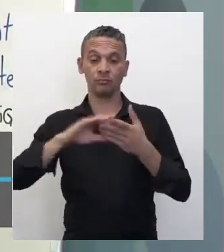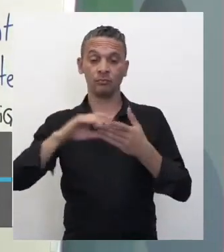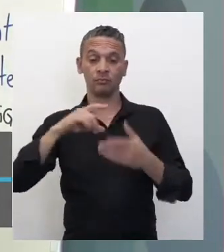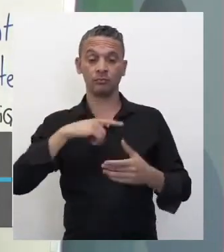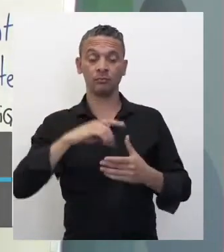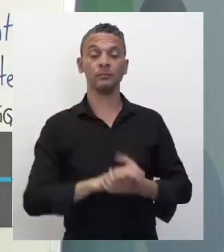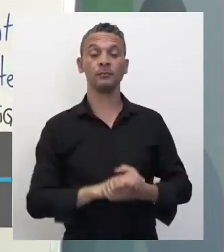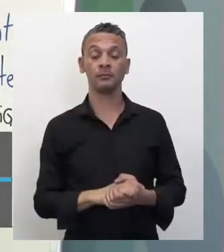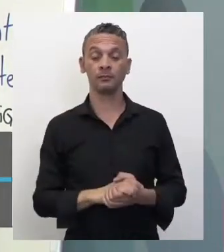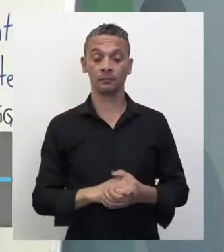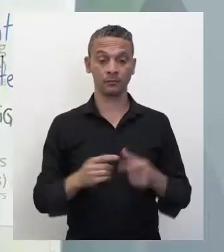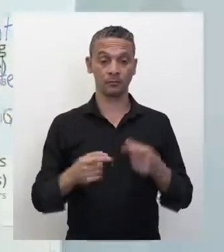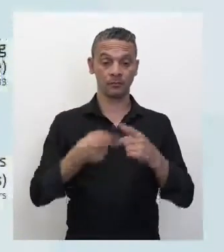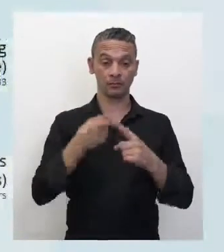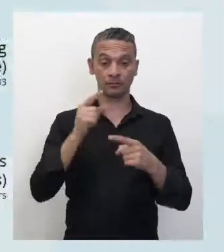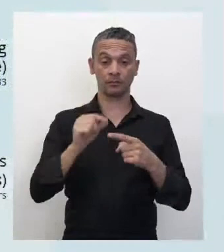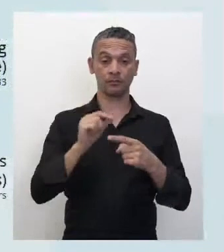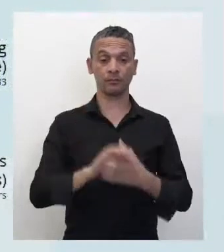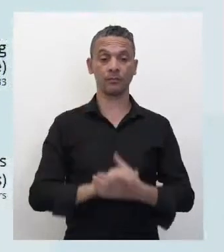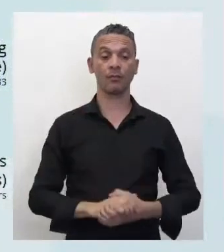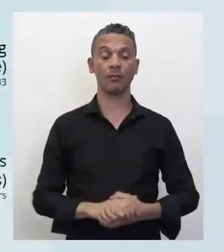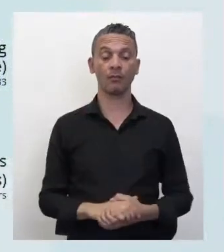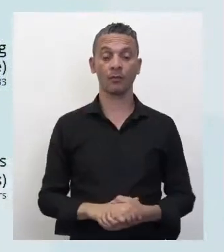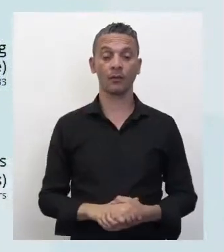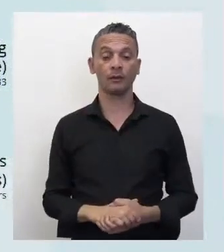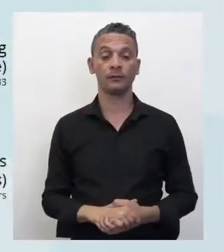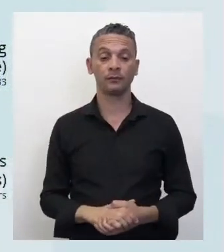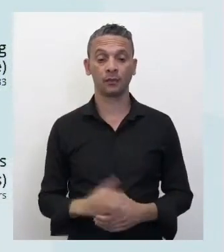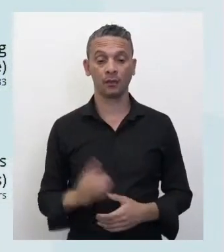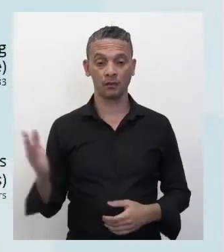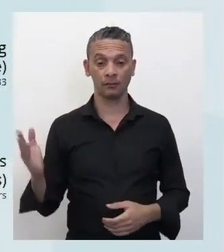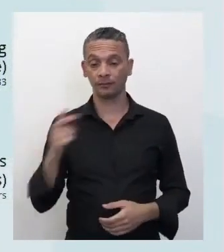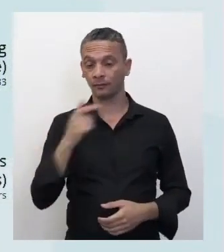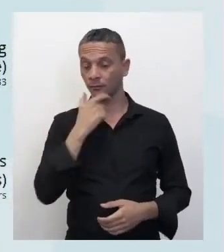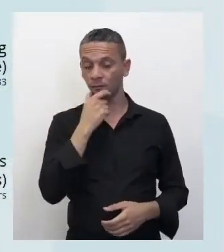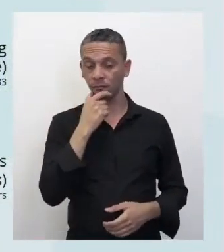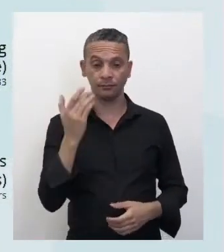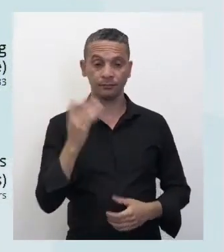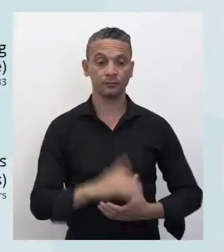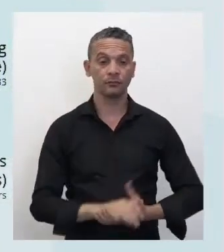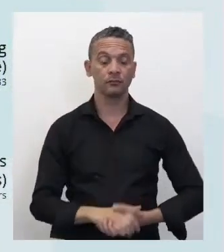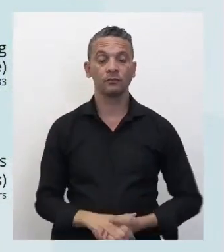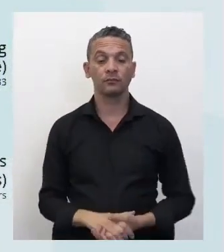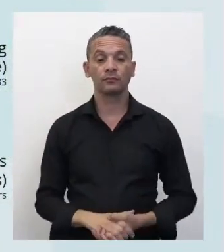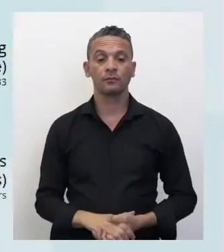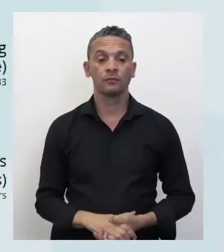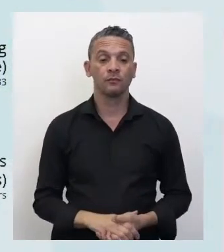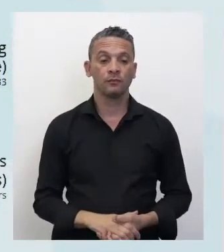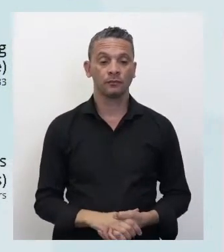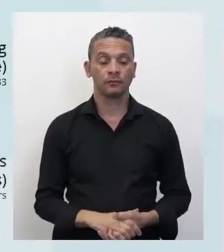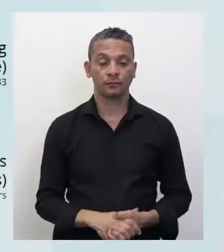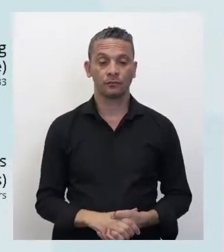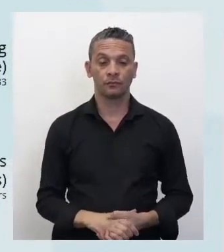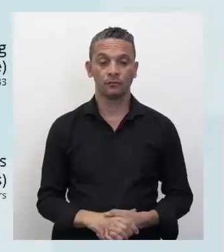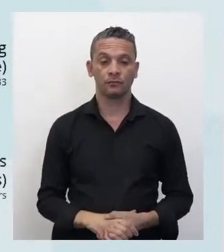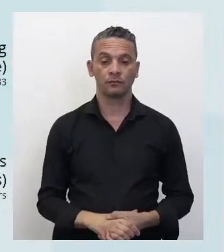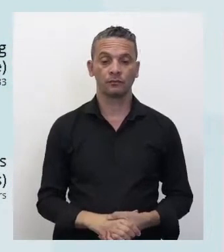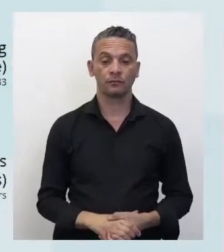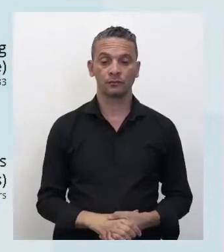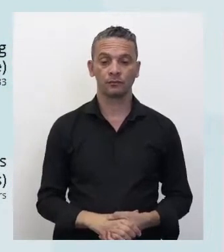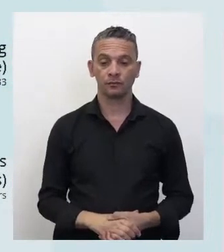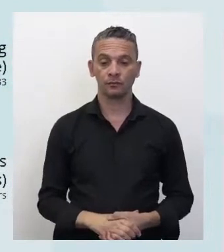Ed? Então, a primeira que aparece lá é Earth provides enough to satisfy every man's